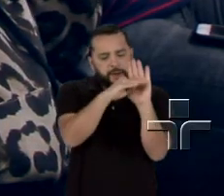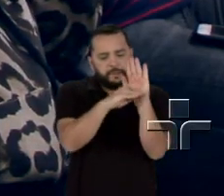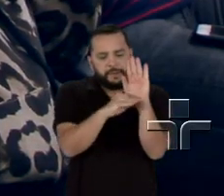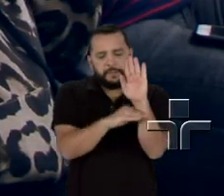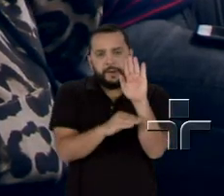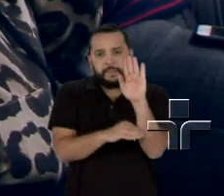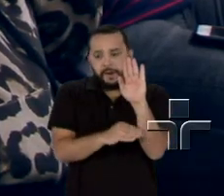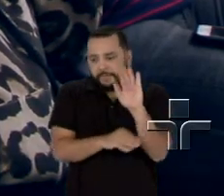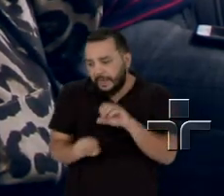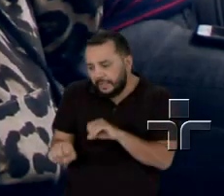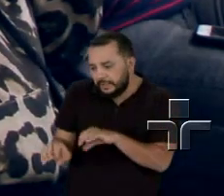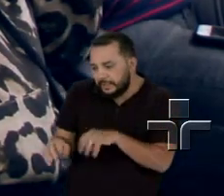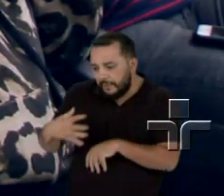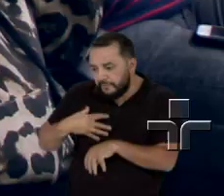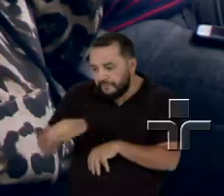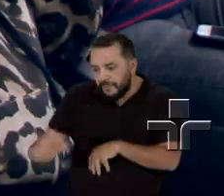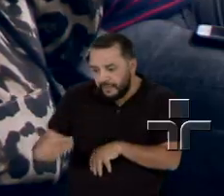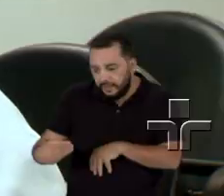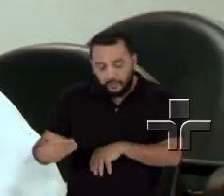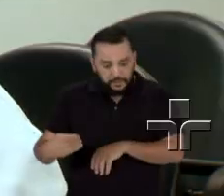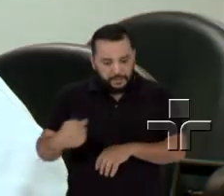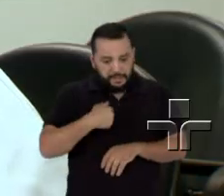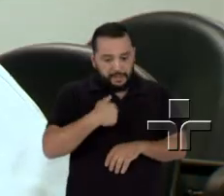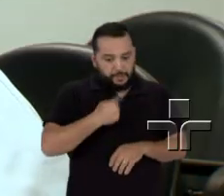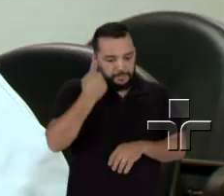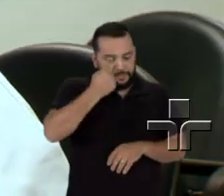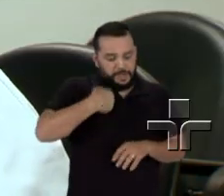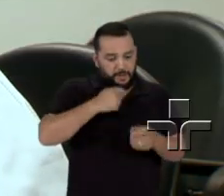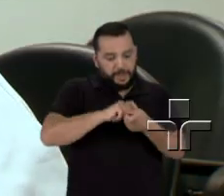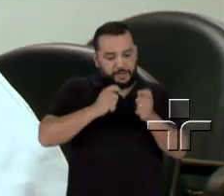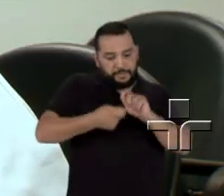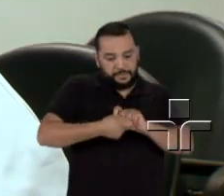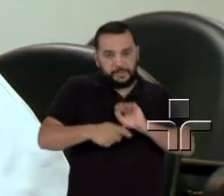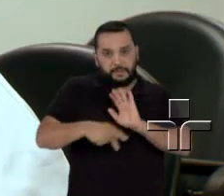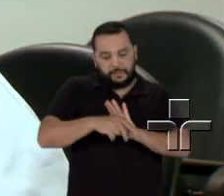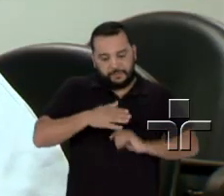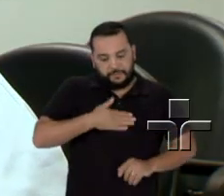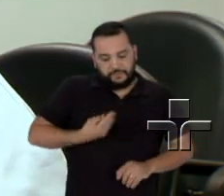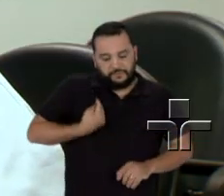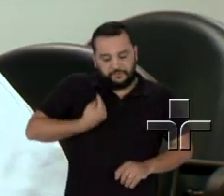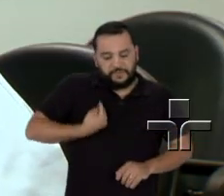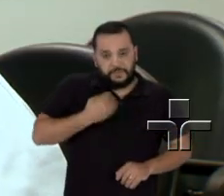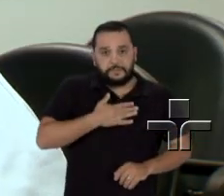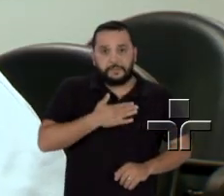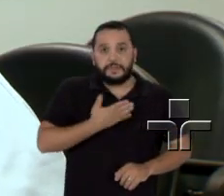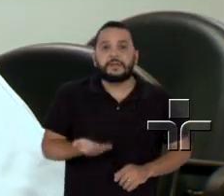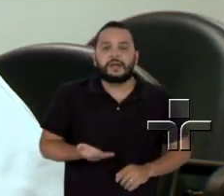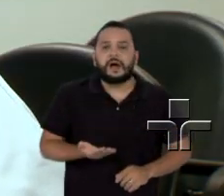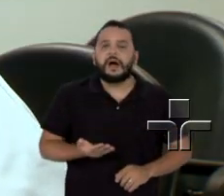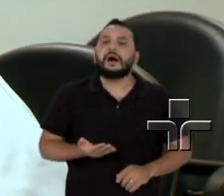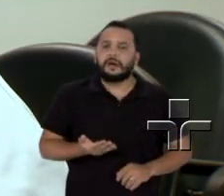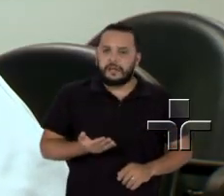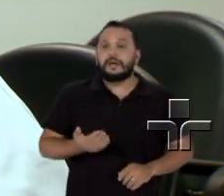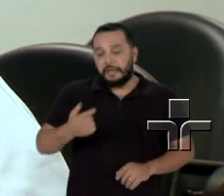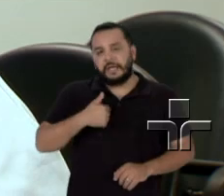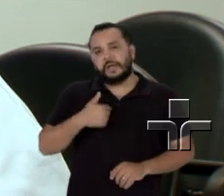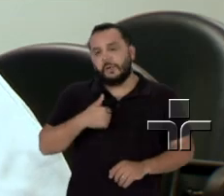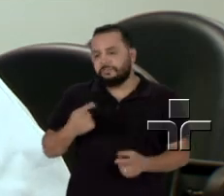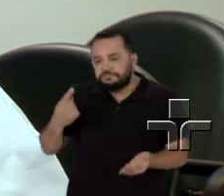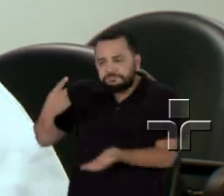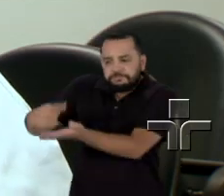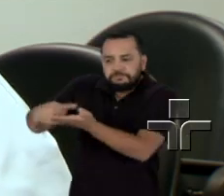você adaptou para sua vida nós tivemos muita cumplicidade nessa forma de lidar com dinheiro